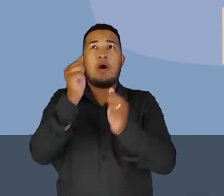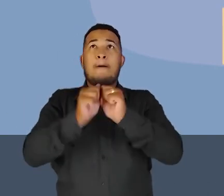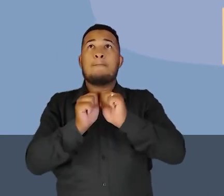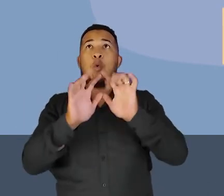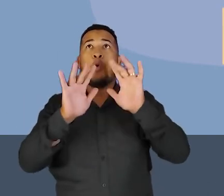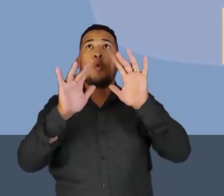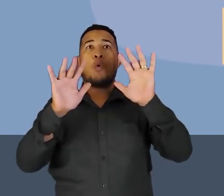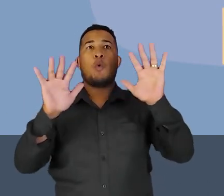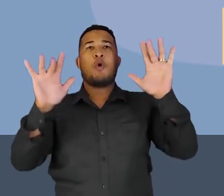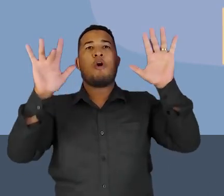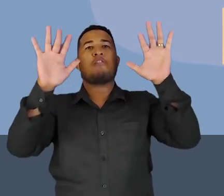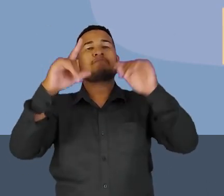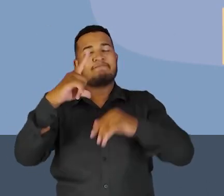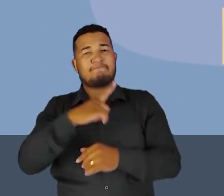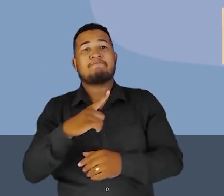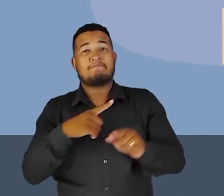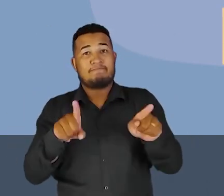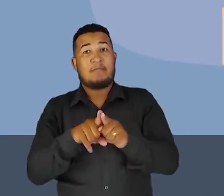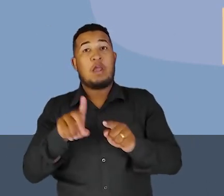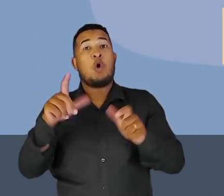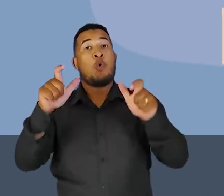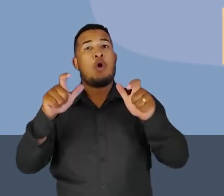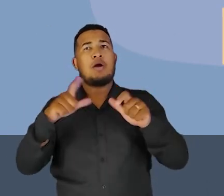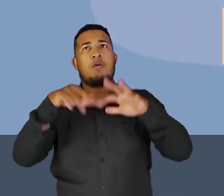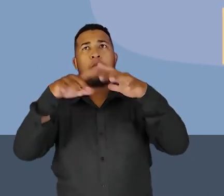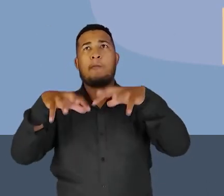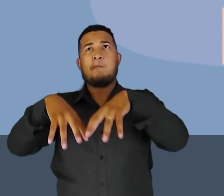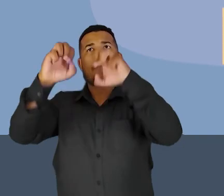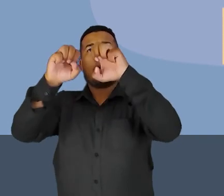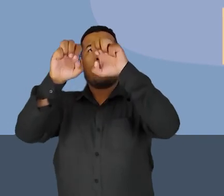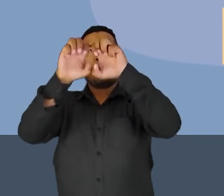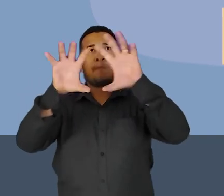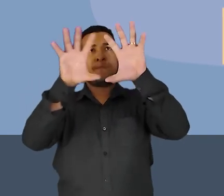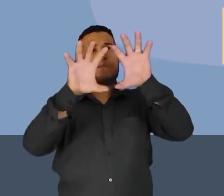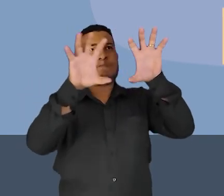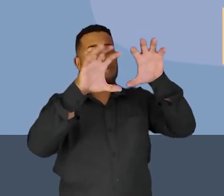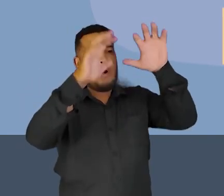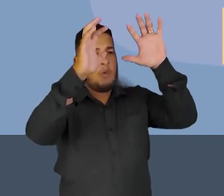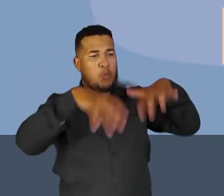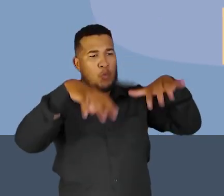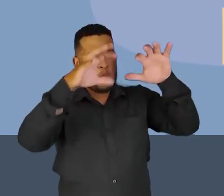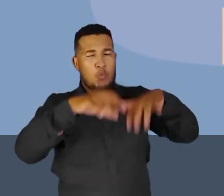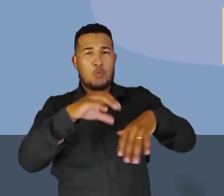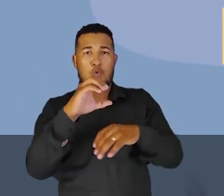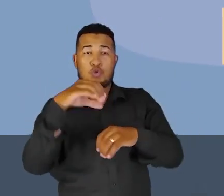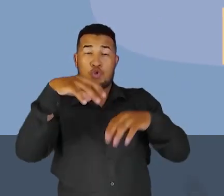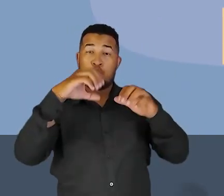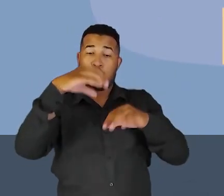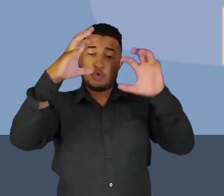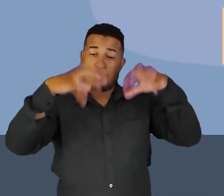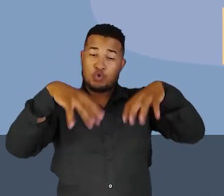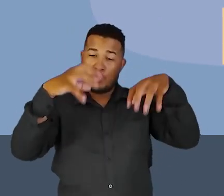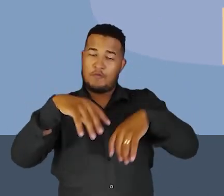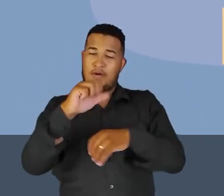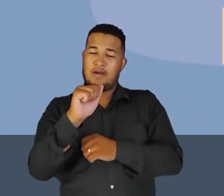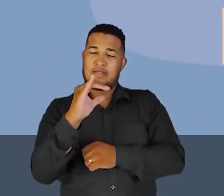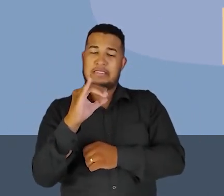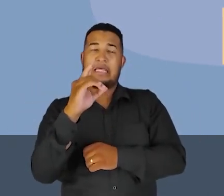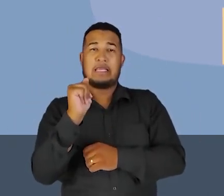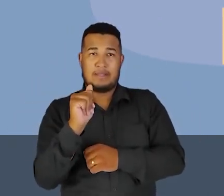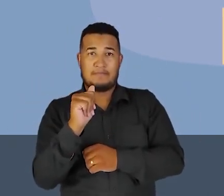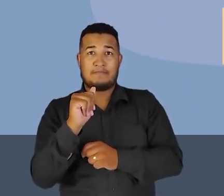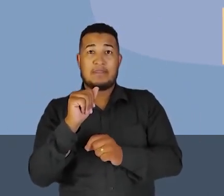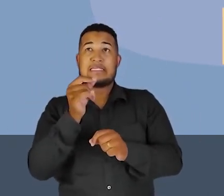eles vão estar presentes na chuva ácida. Esse enxofre reage com oxigênio, vira SO2, que por sua vez reage com